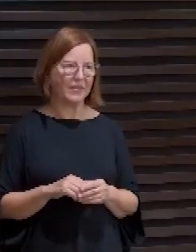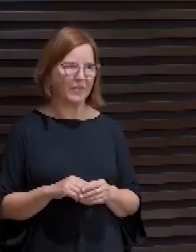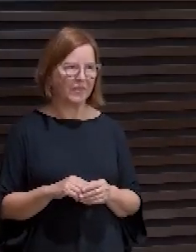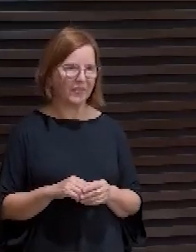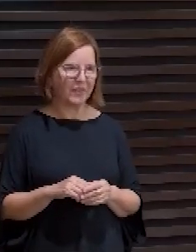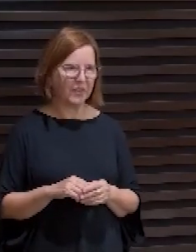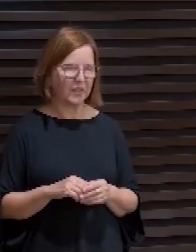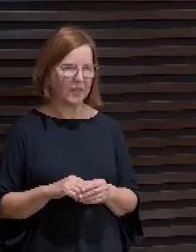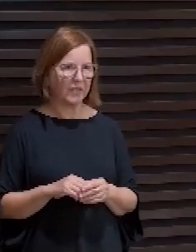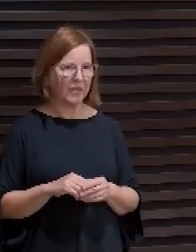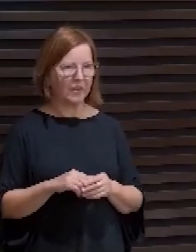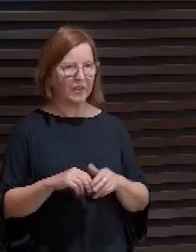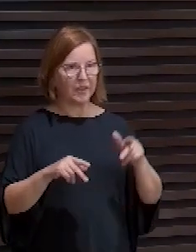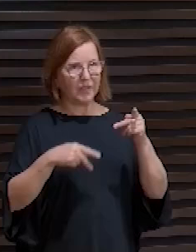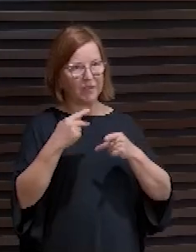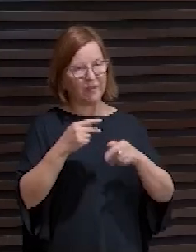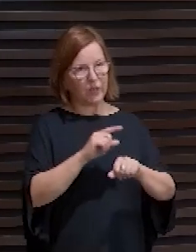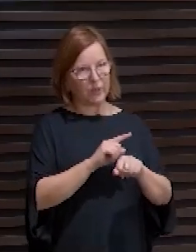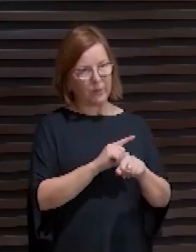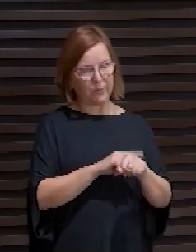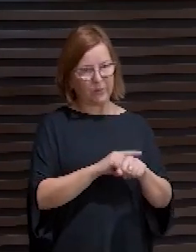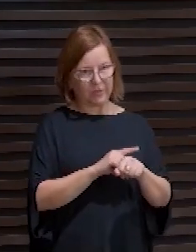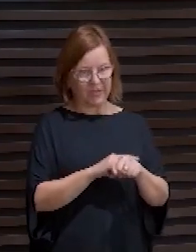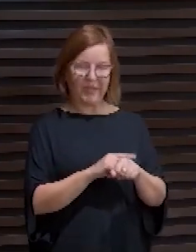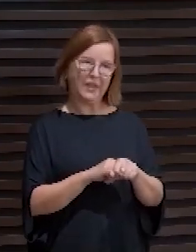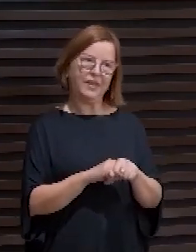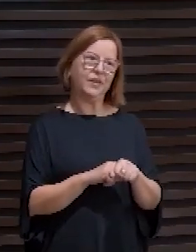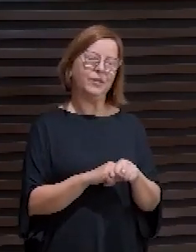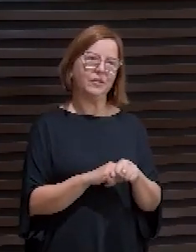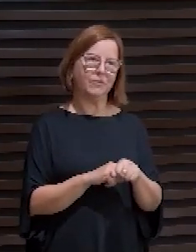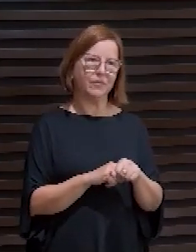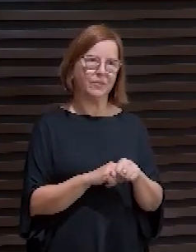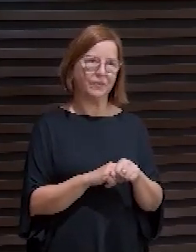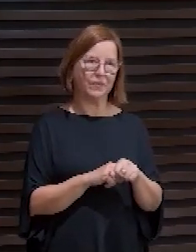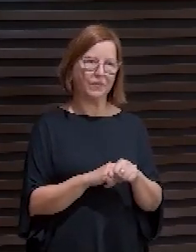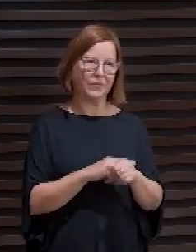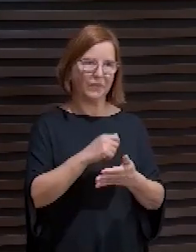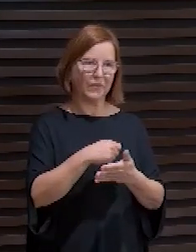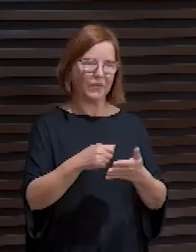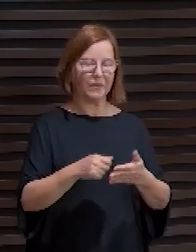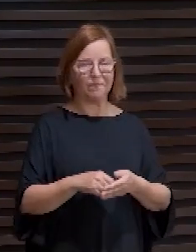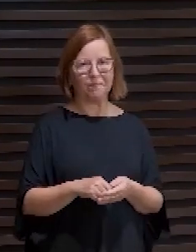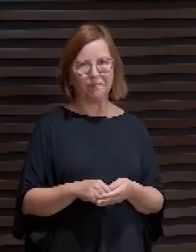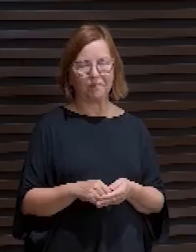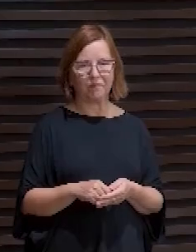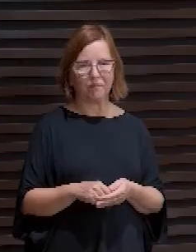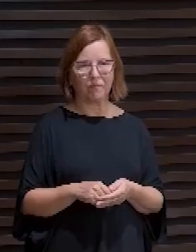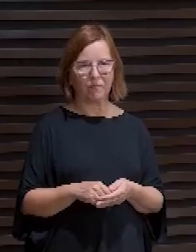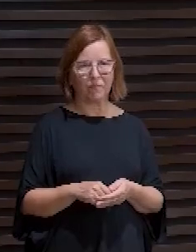que a época, inclusive, de perseguição desses irmãos. Vamos voltar ao texto do boletim.